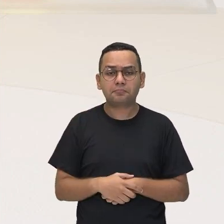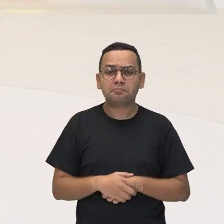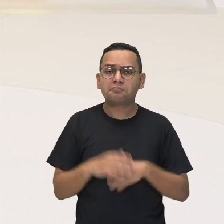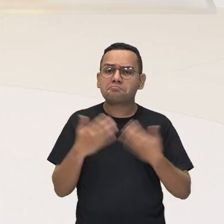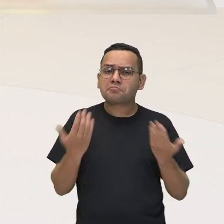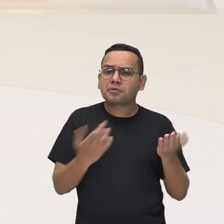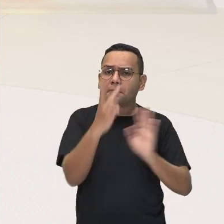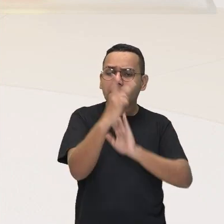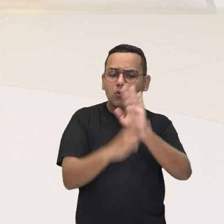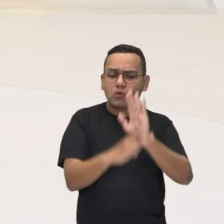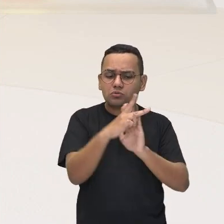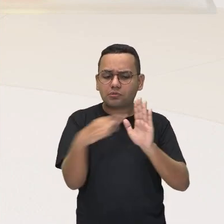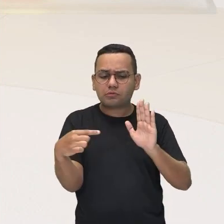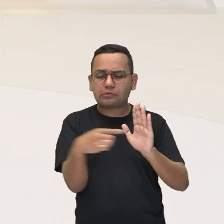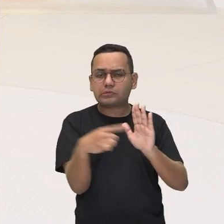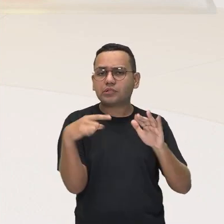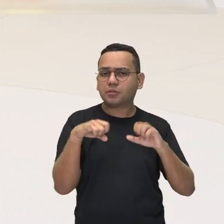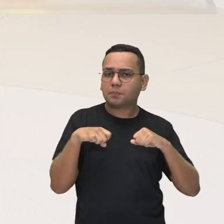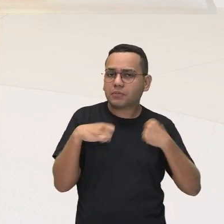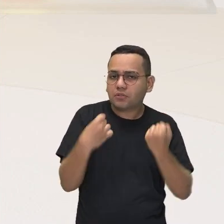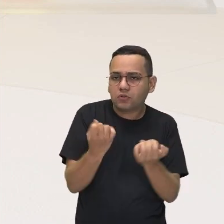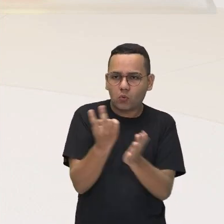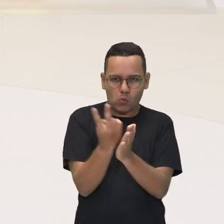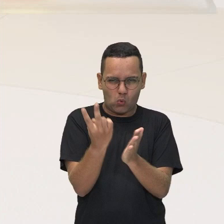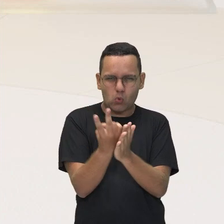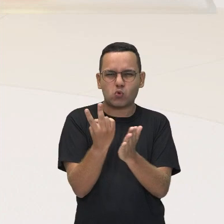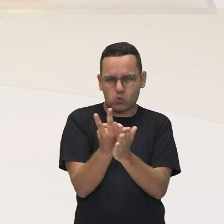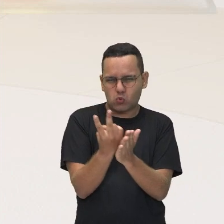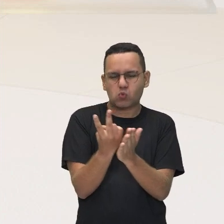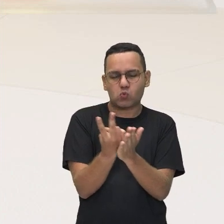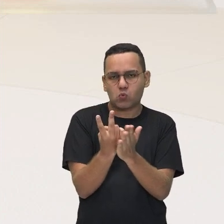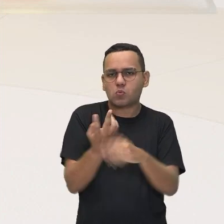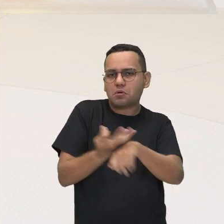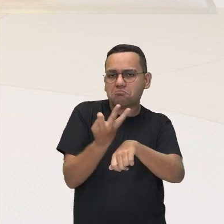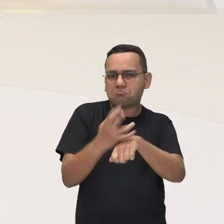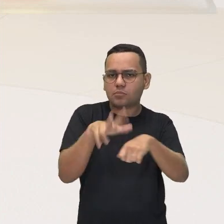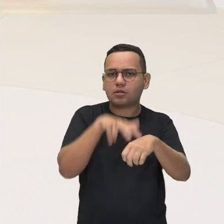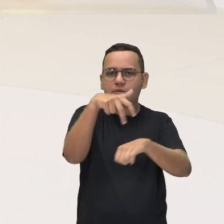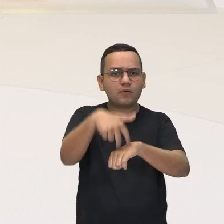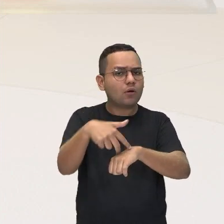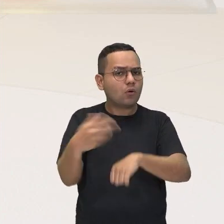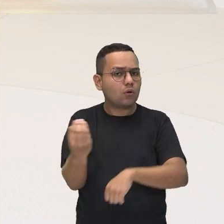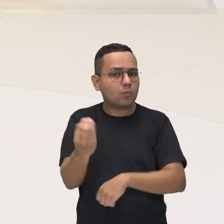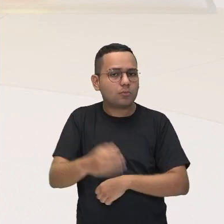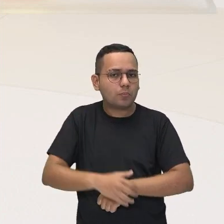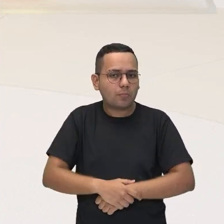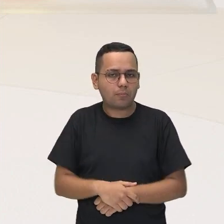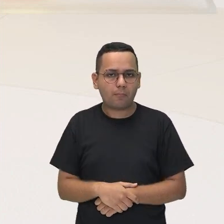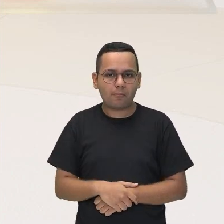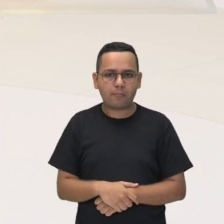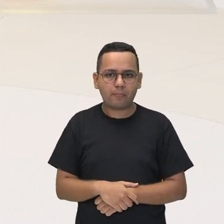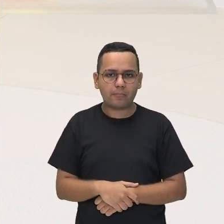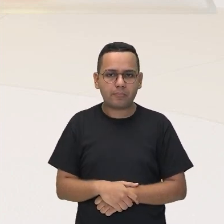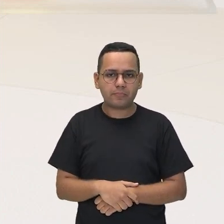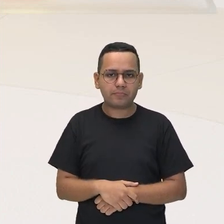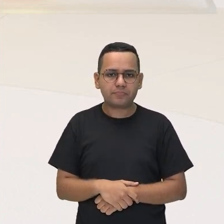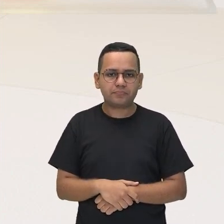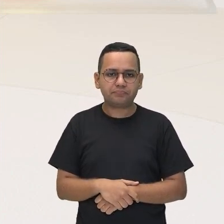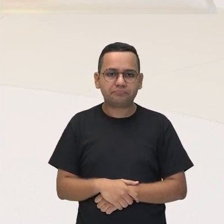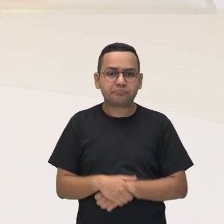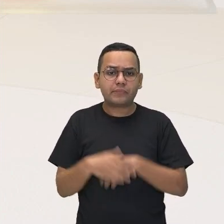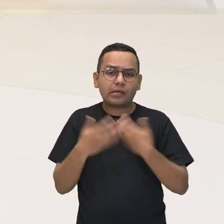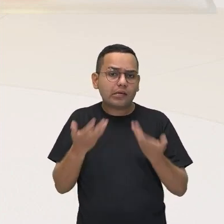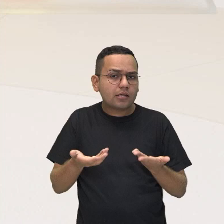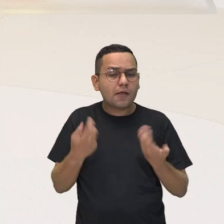gente precisa fazer para ser uma pessoa persistente, né? A gente precisa primeiro prever tendências